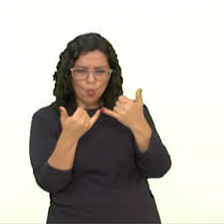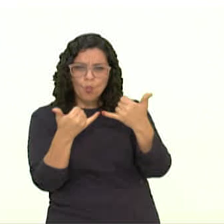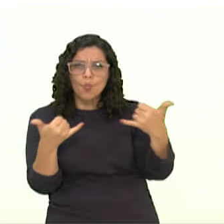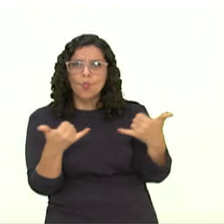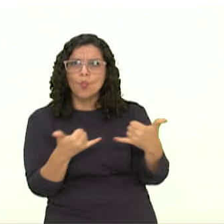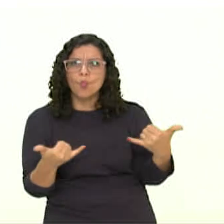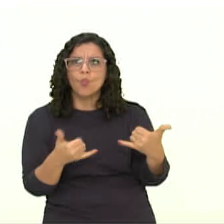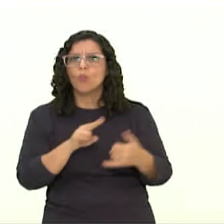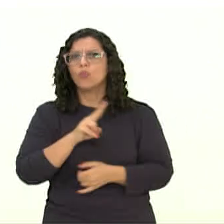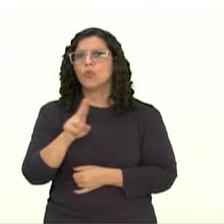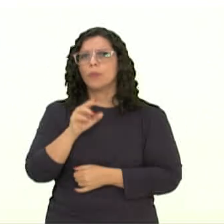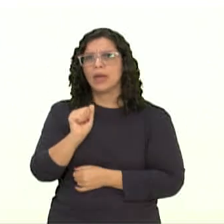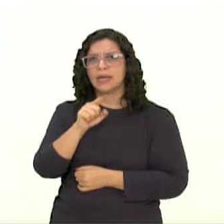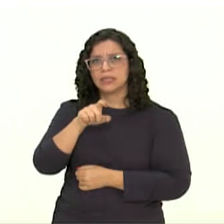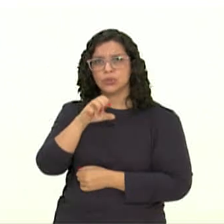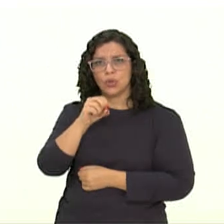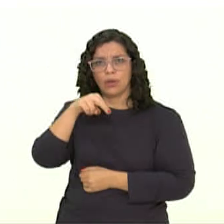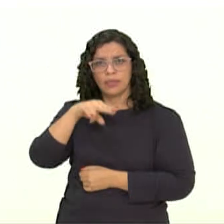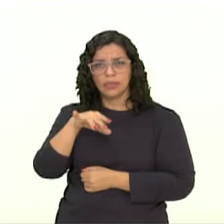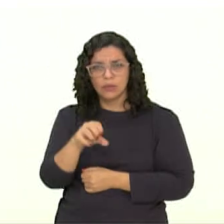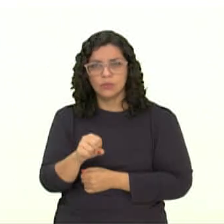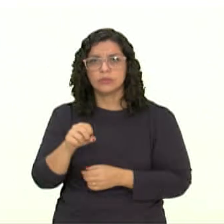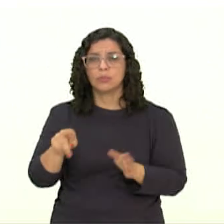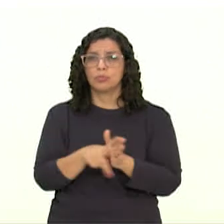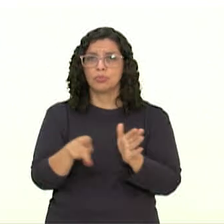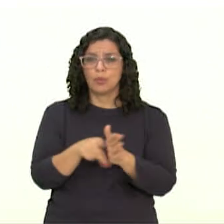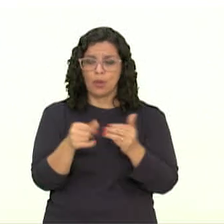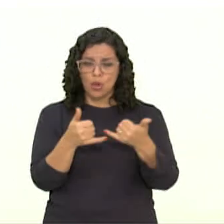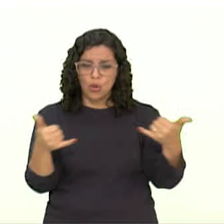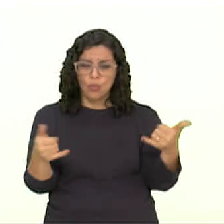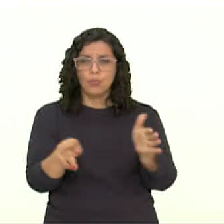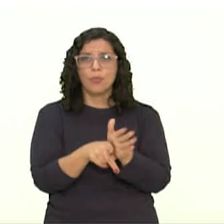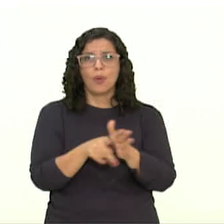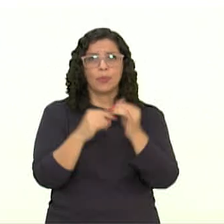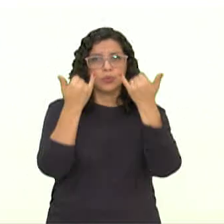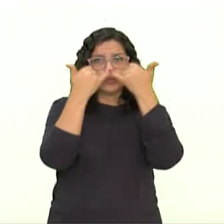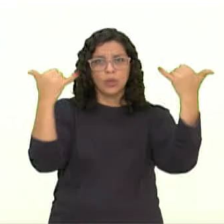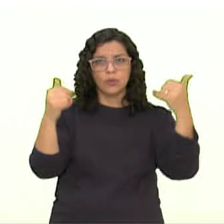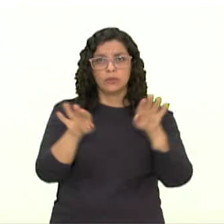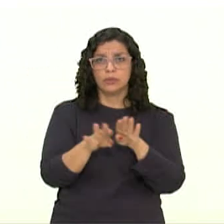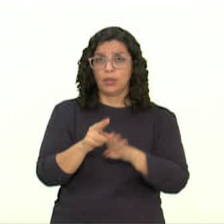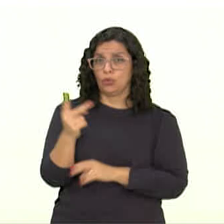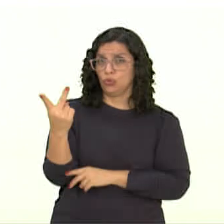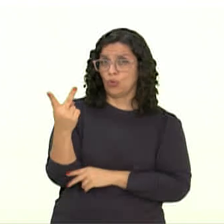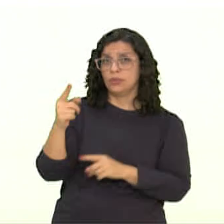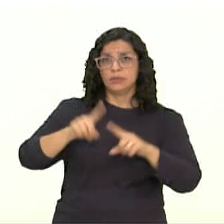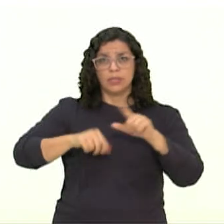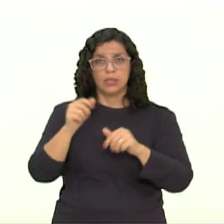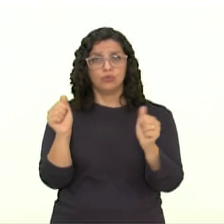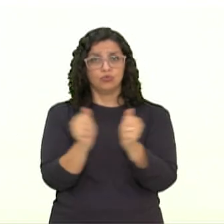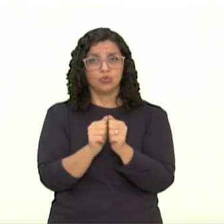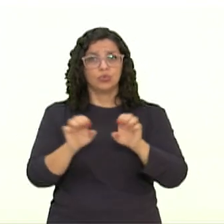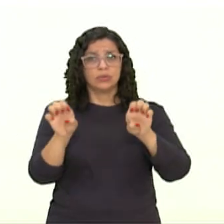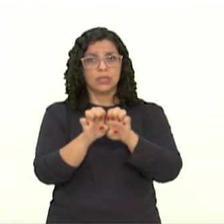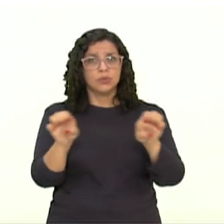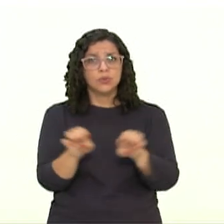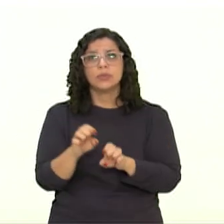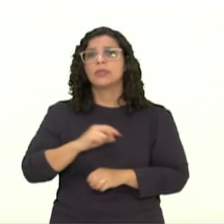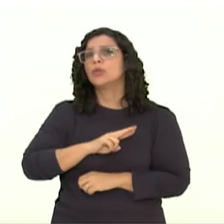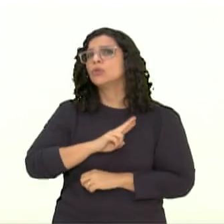finas denominadas de axônios, prolongamento dos neurônios. Outros dois componentes estruturais dos neurônios